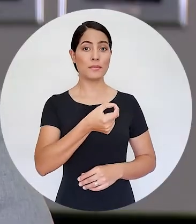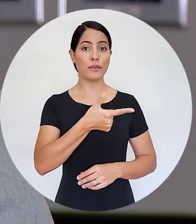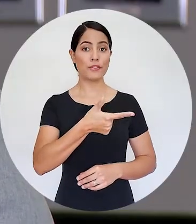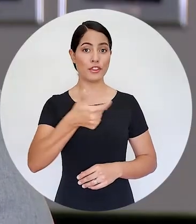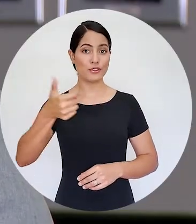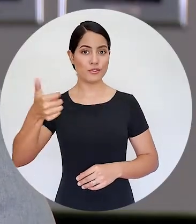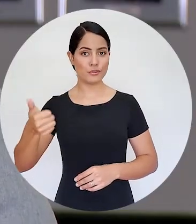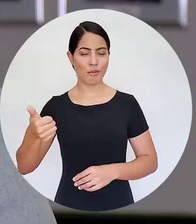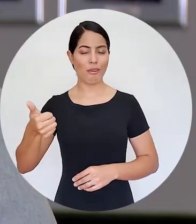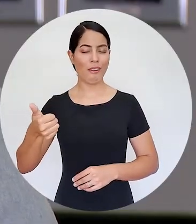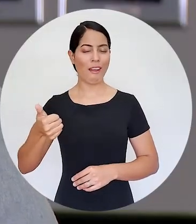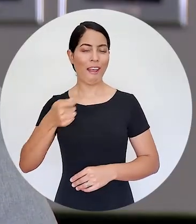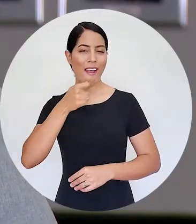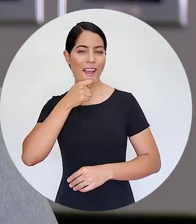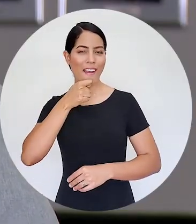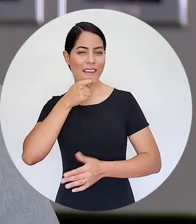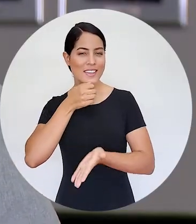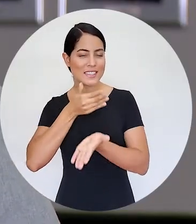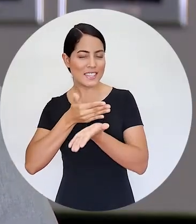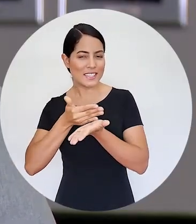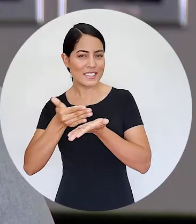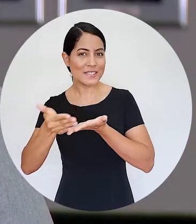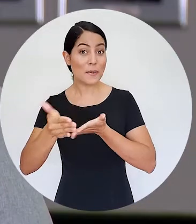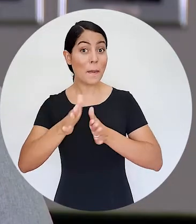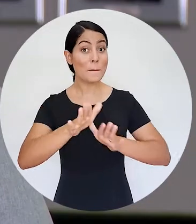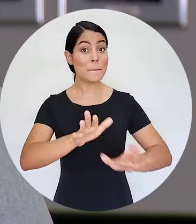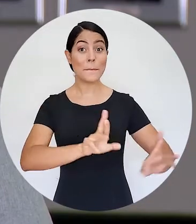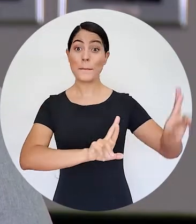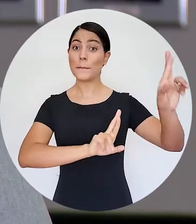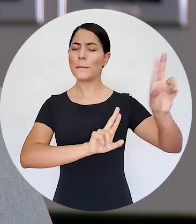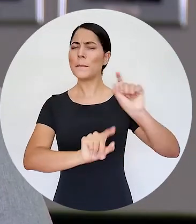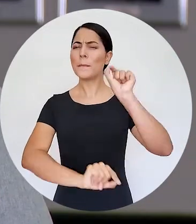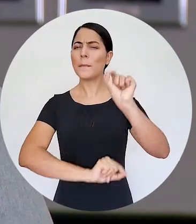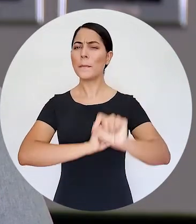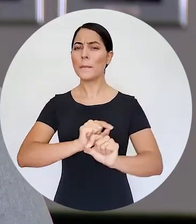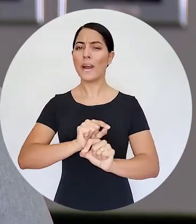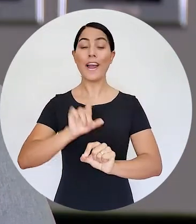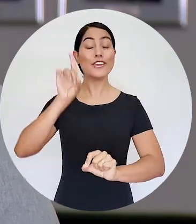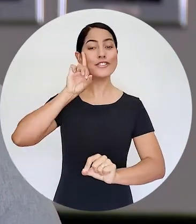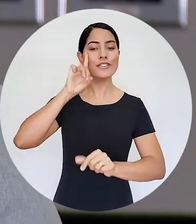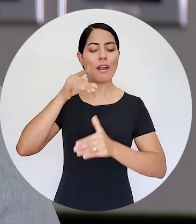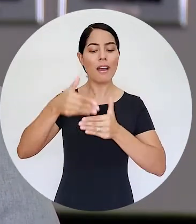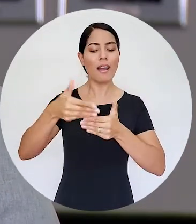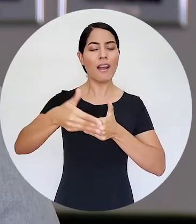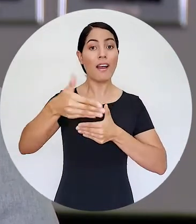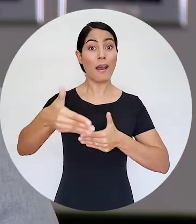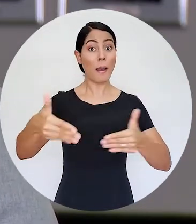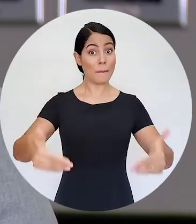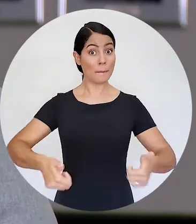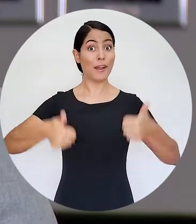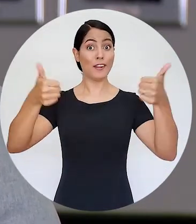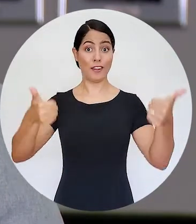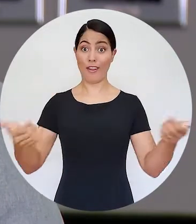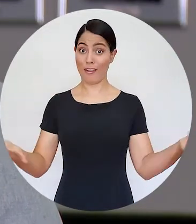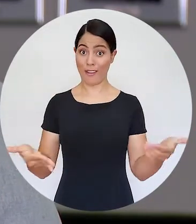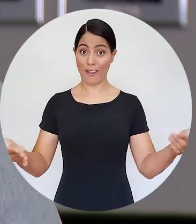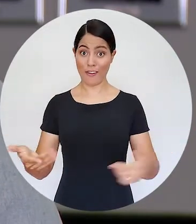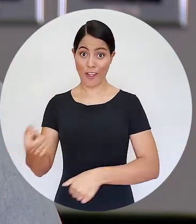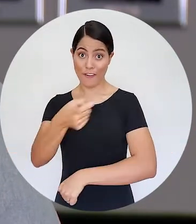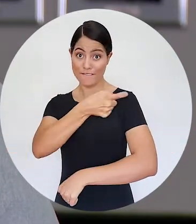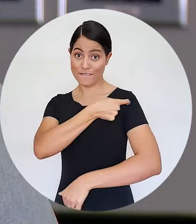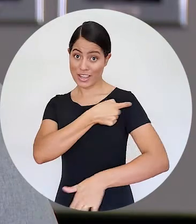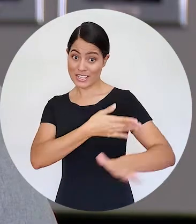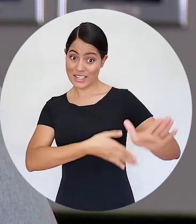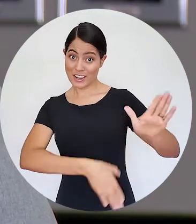em 2021 mal começou e já nos traz esperança de dias melhores principalmente com a chegada da